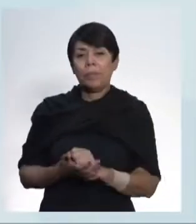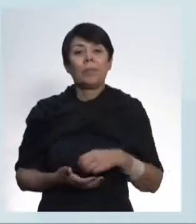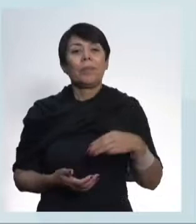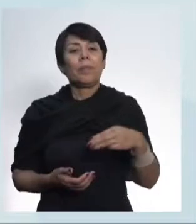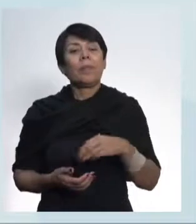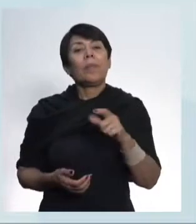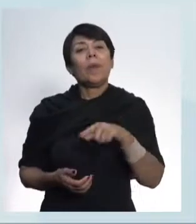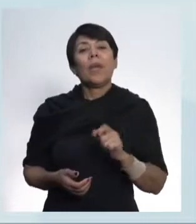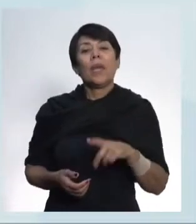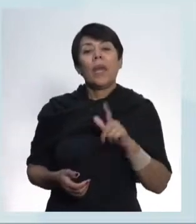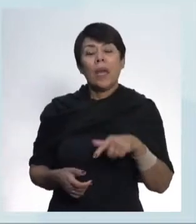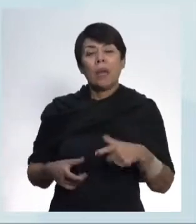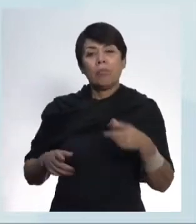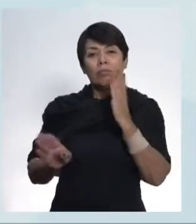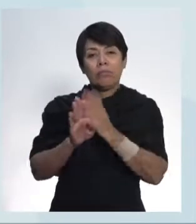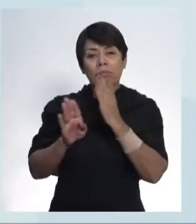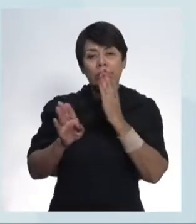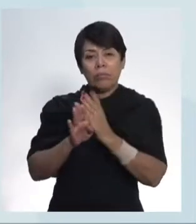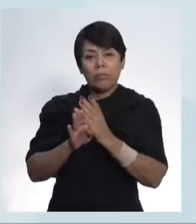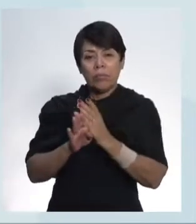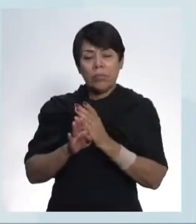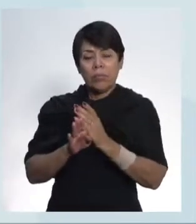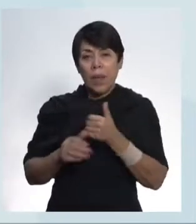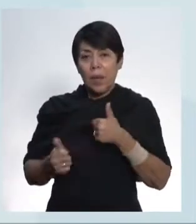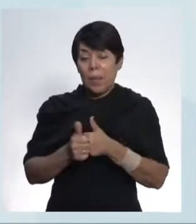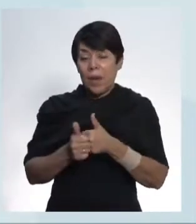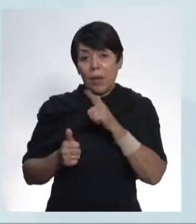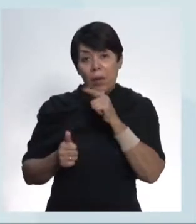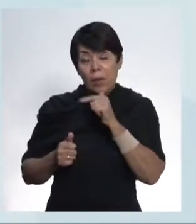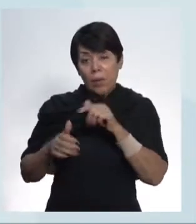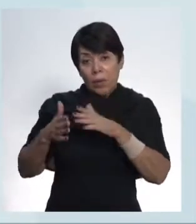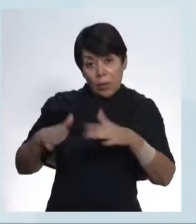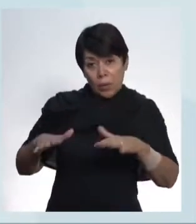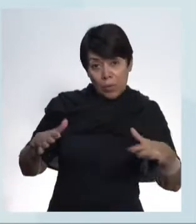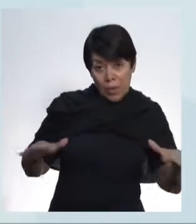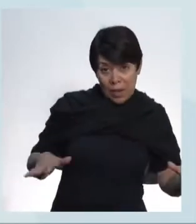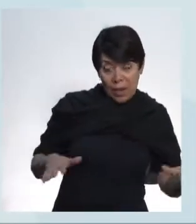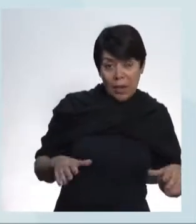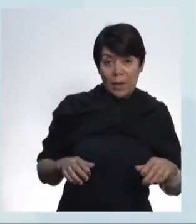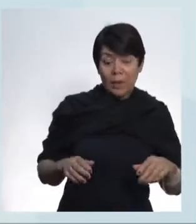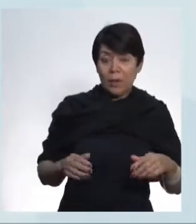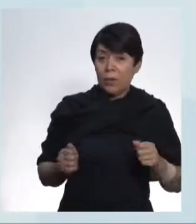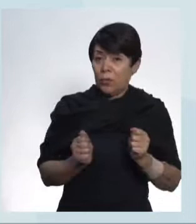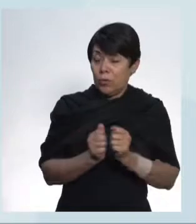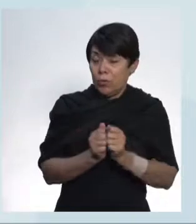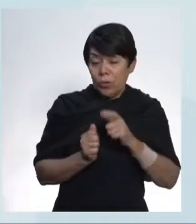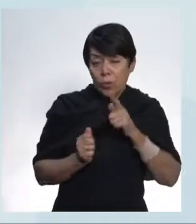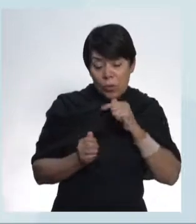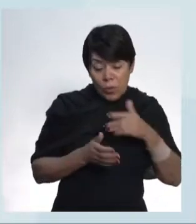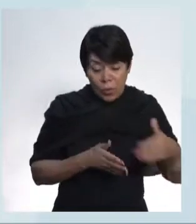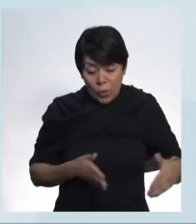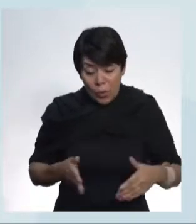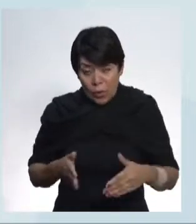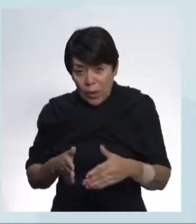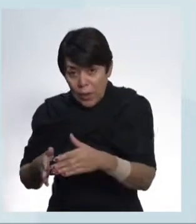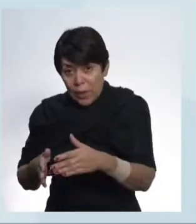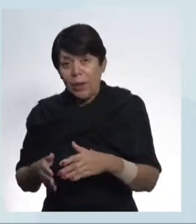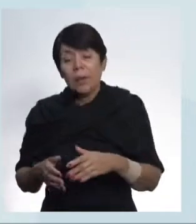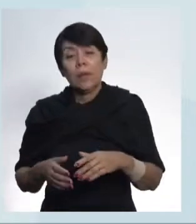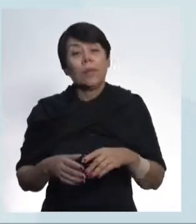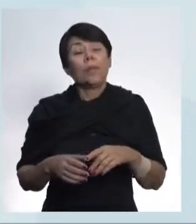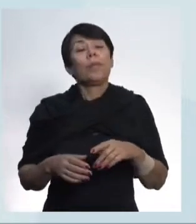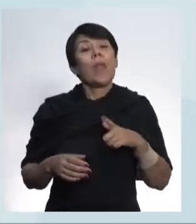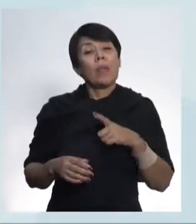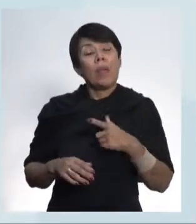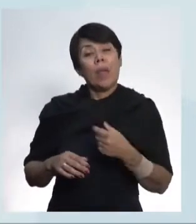Então, o mangue é encontrado em regiões de costa litorânea, que recebe água do mar, região extremamente úmida e sua